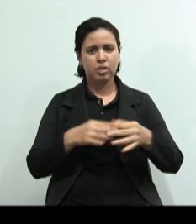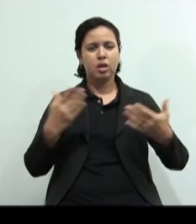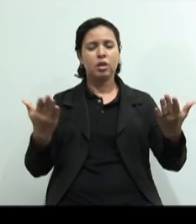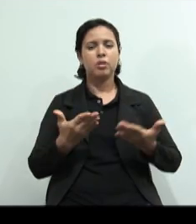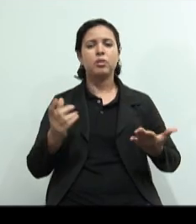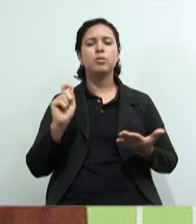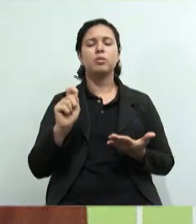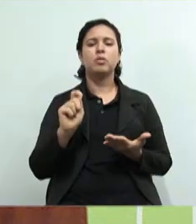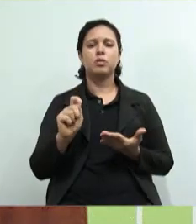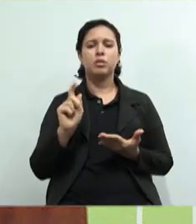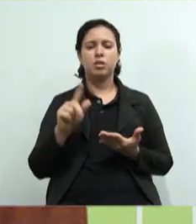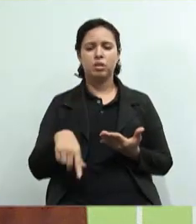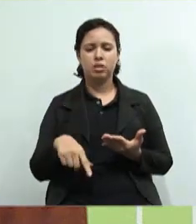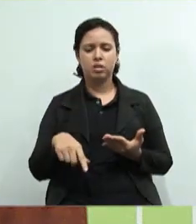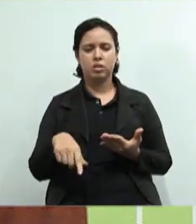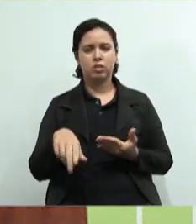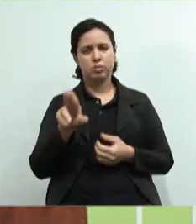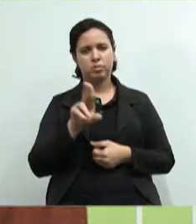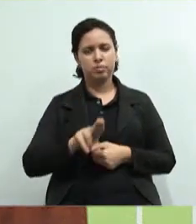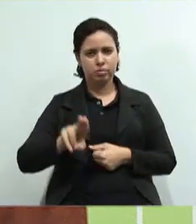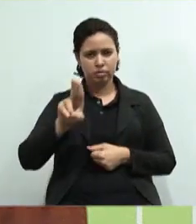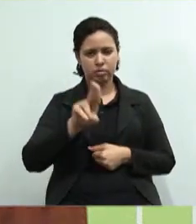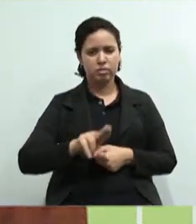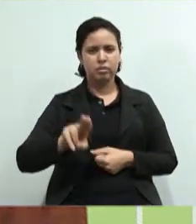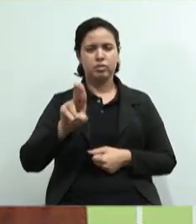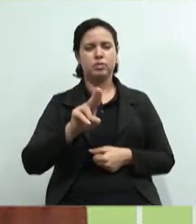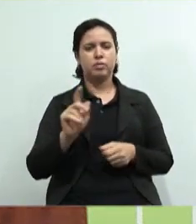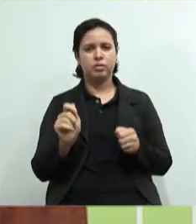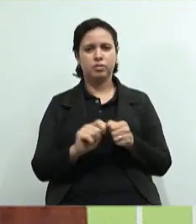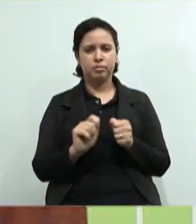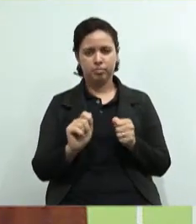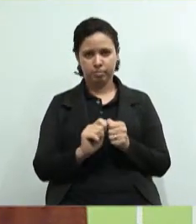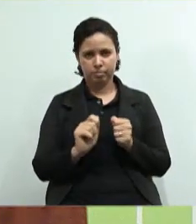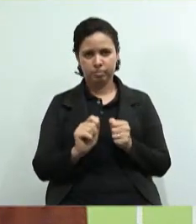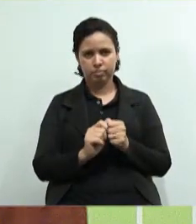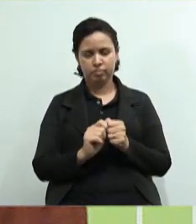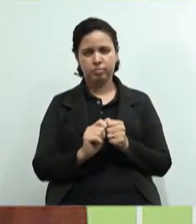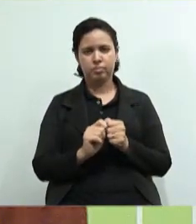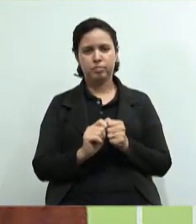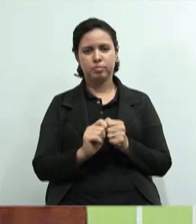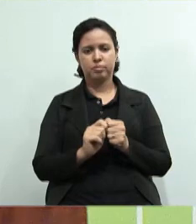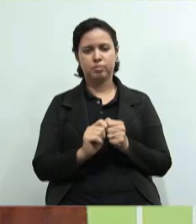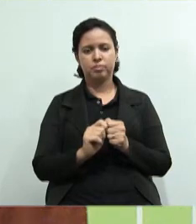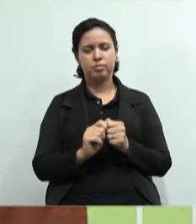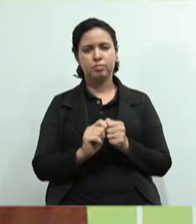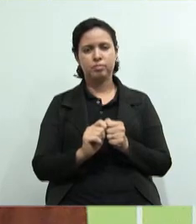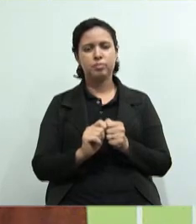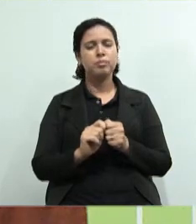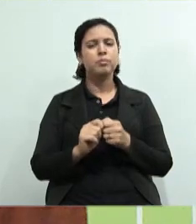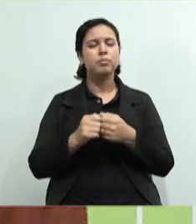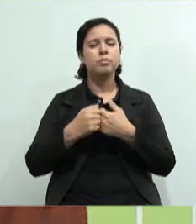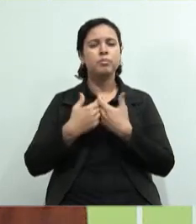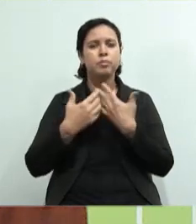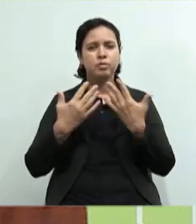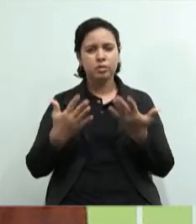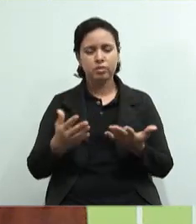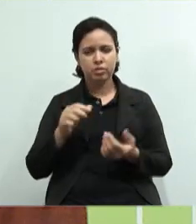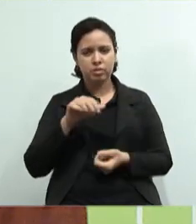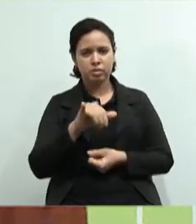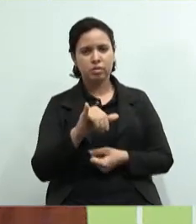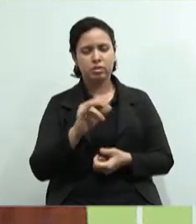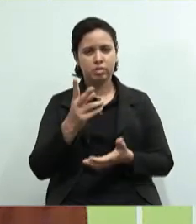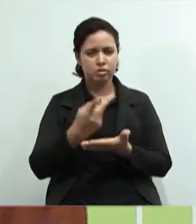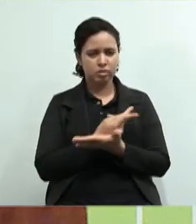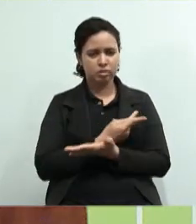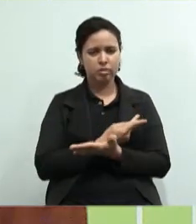de colocar em prática. É a hora de fazer aquilo que foi planejado. É lógico que se